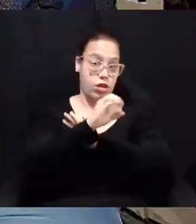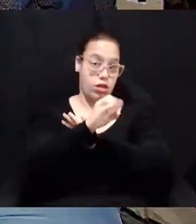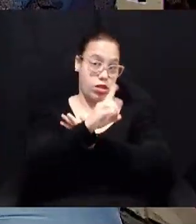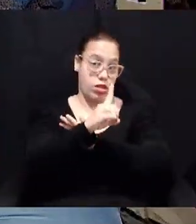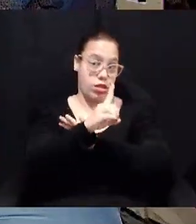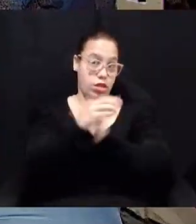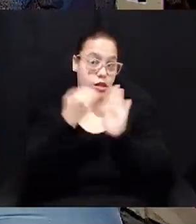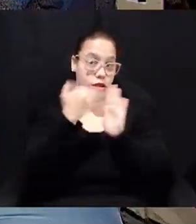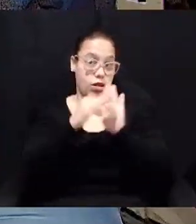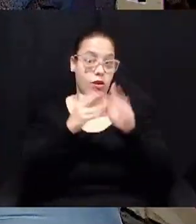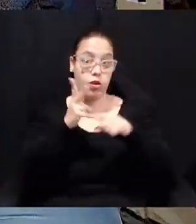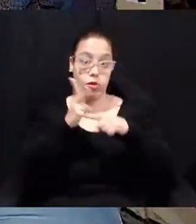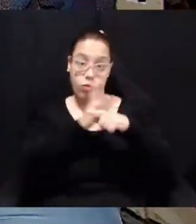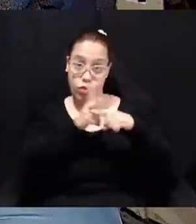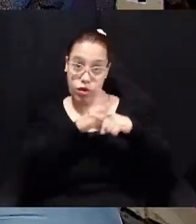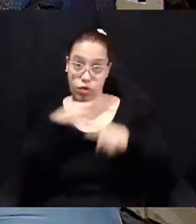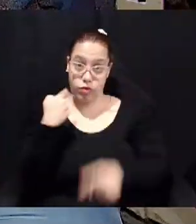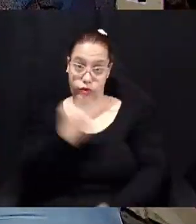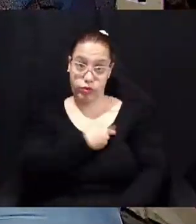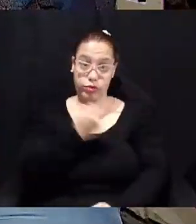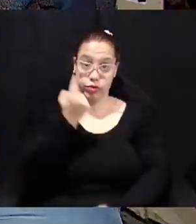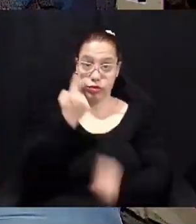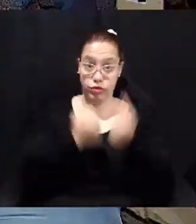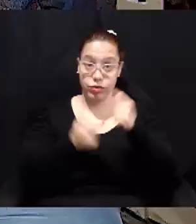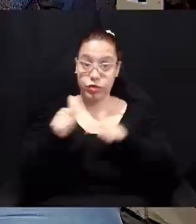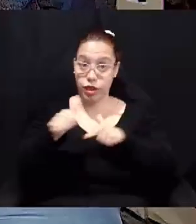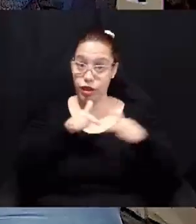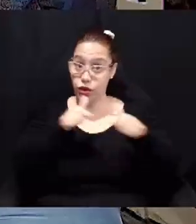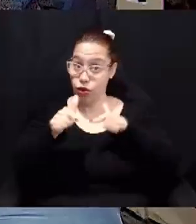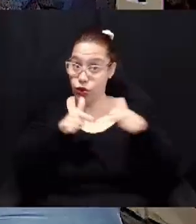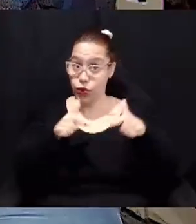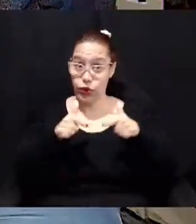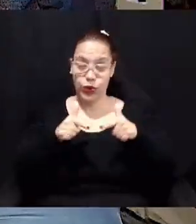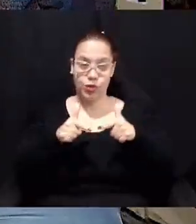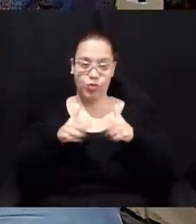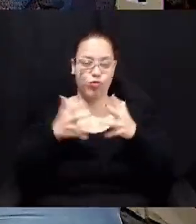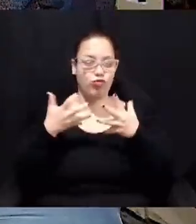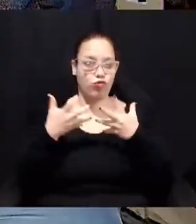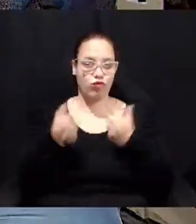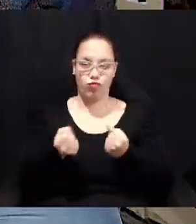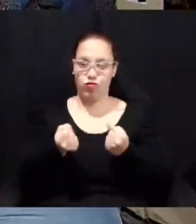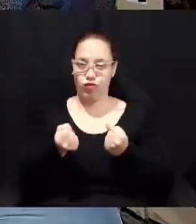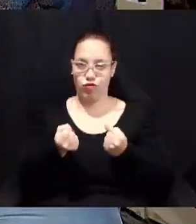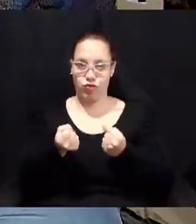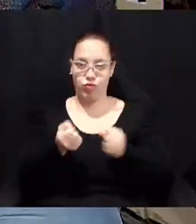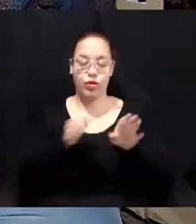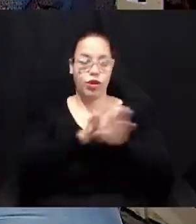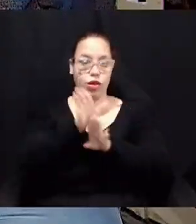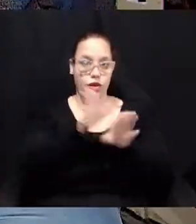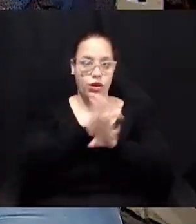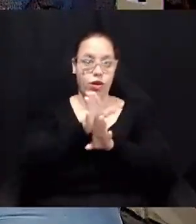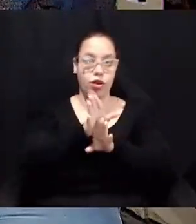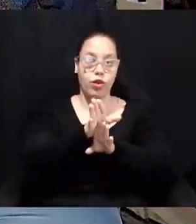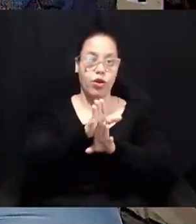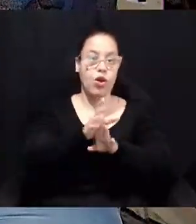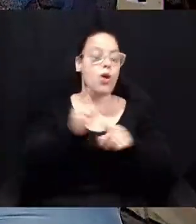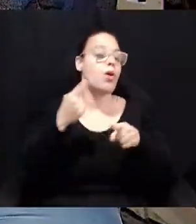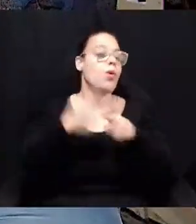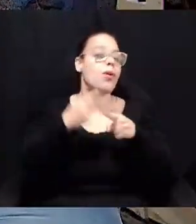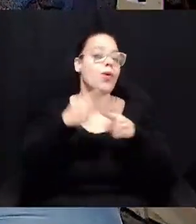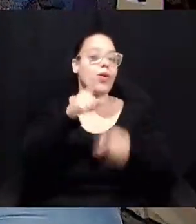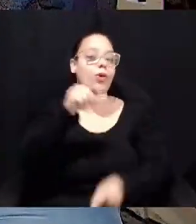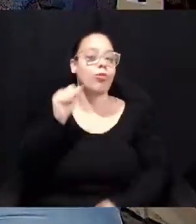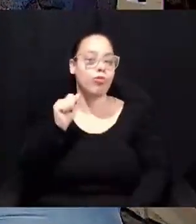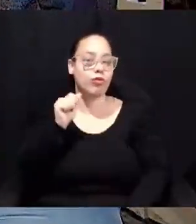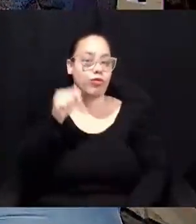pra gente falando um pouquinho desse trabalho. O Fred, que é super consolidado, indicado ao Emmy. Por que ele escolheu os quadrinhos dessa vez?